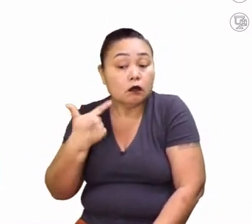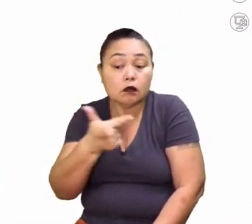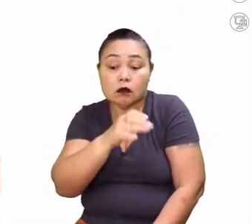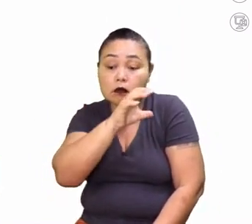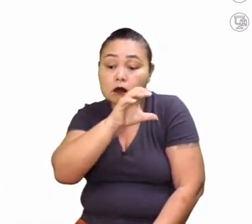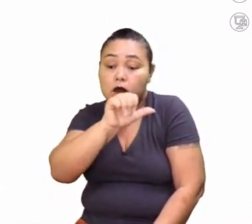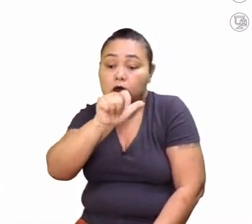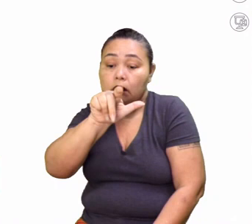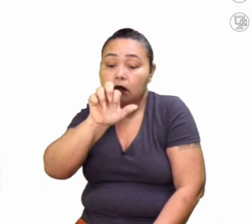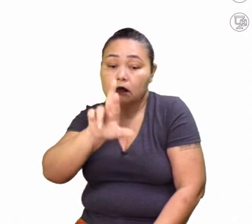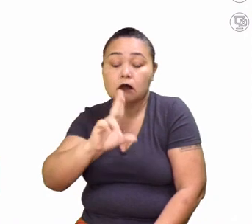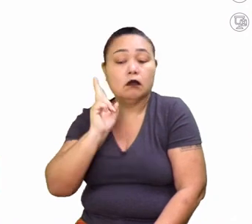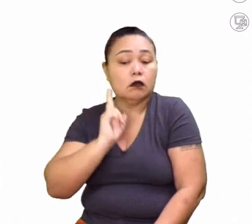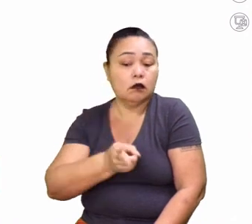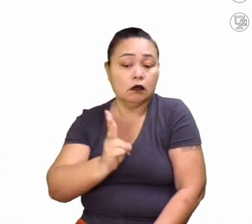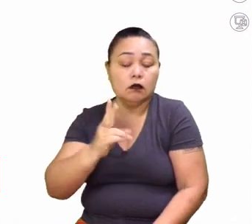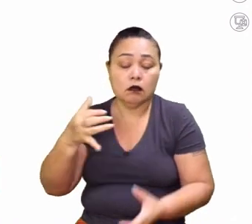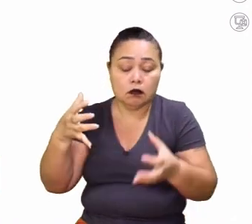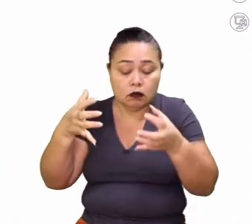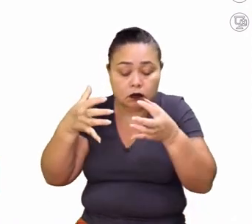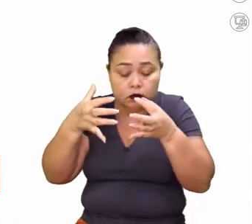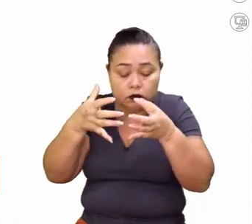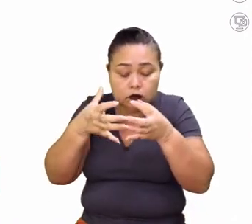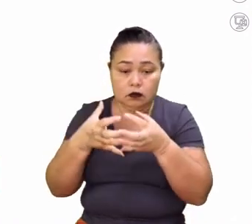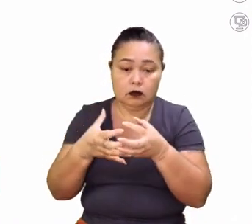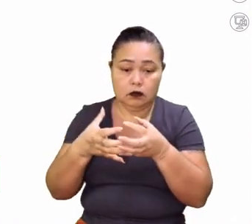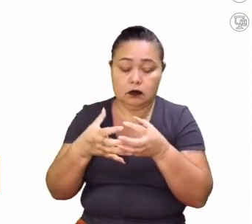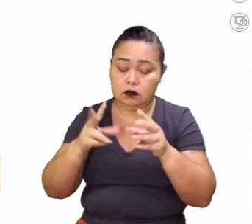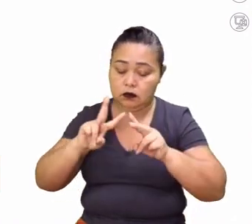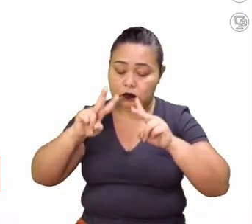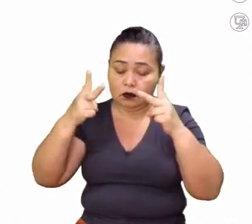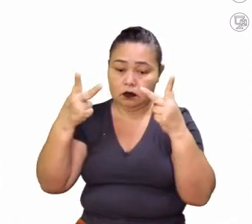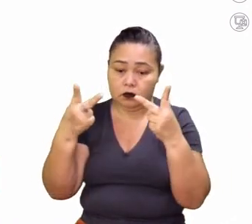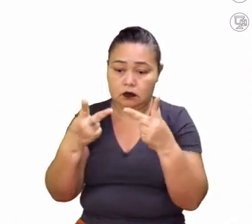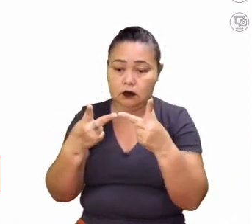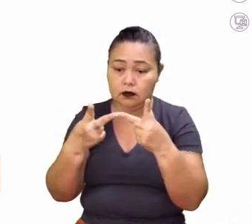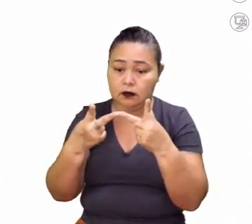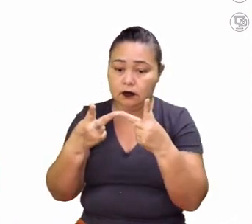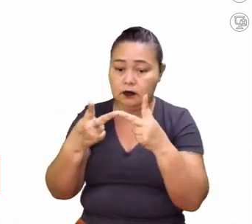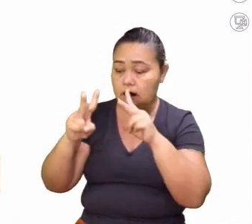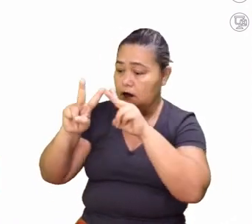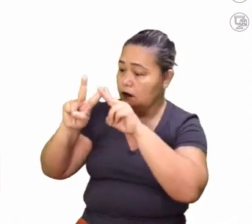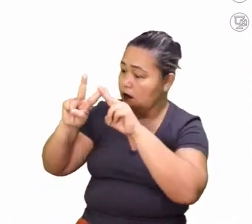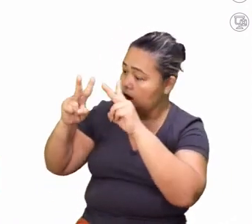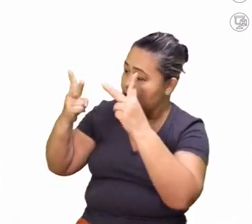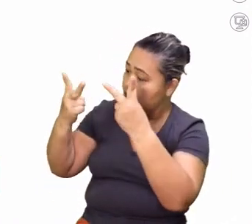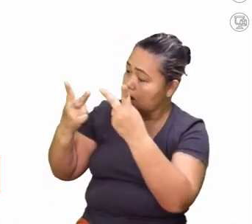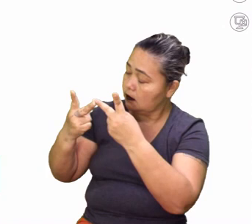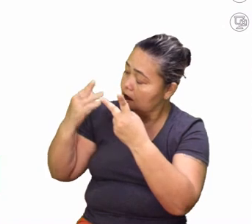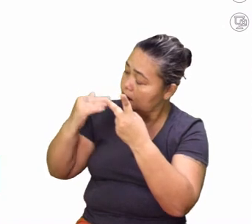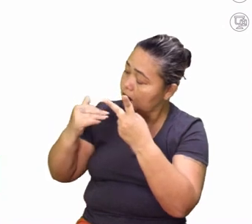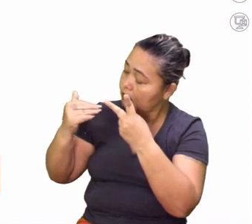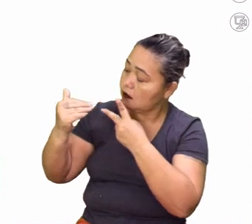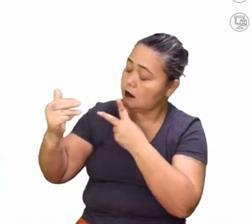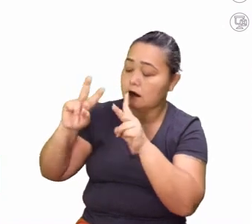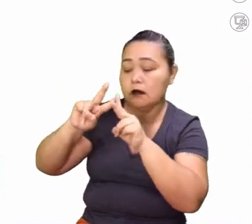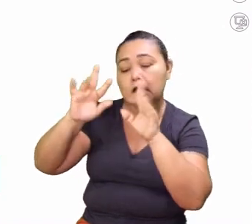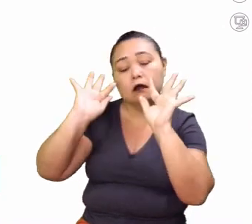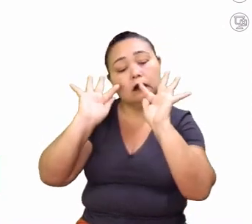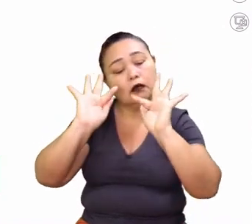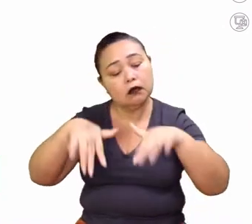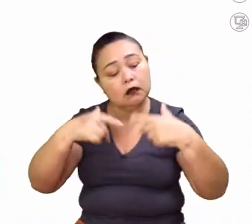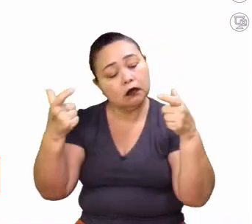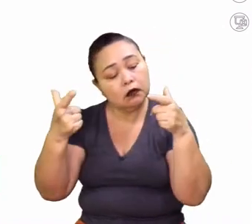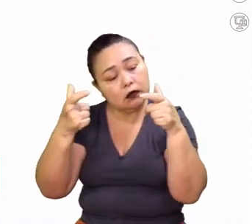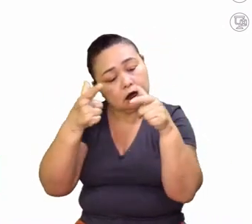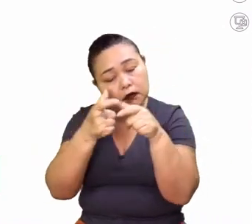novo mas vamos continuar contraindo porque o volume aqui ó nós temos um volume Inicial e um volume final